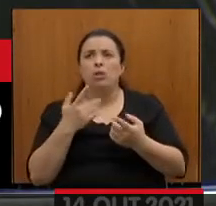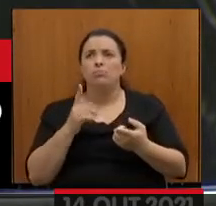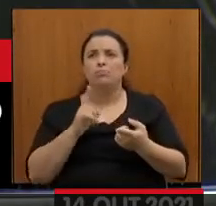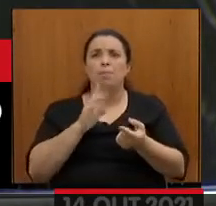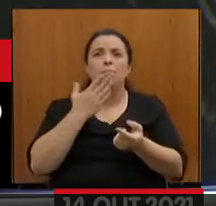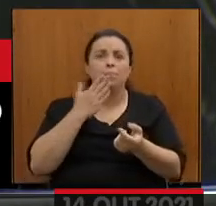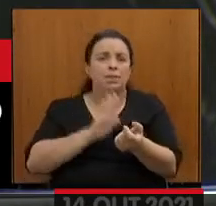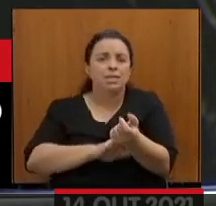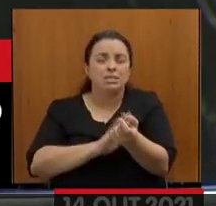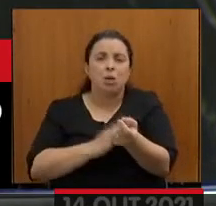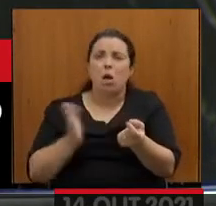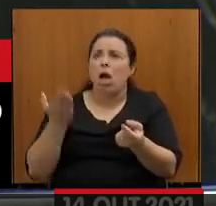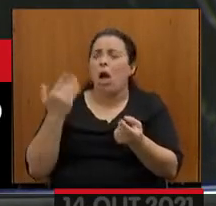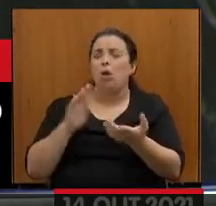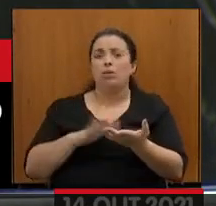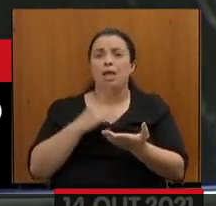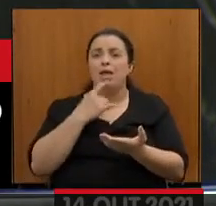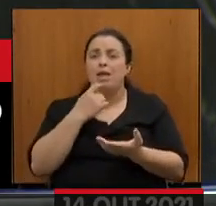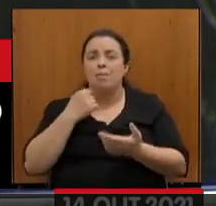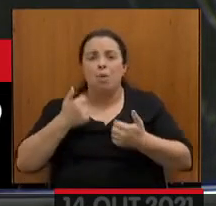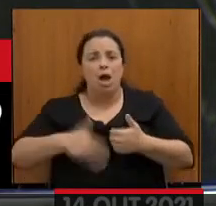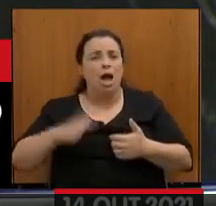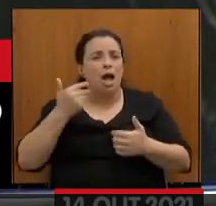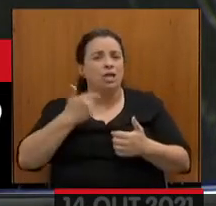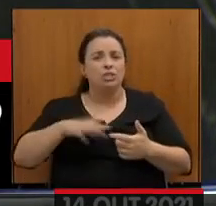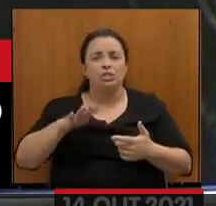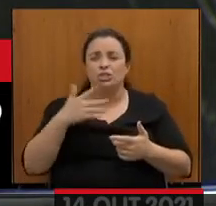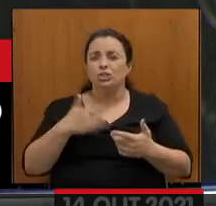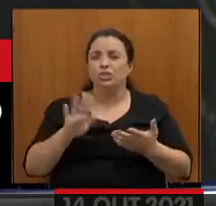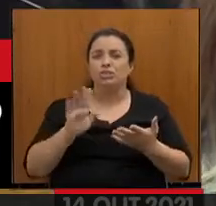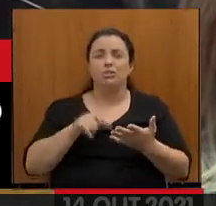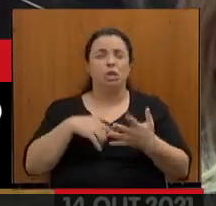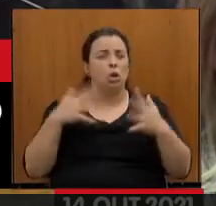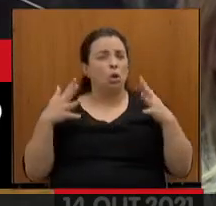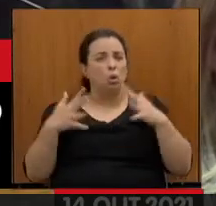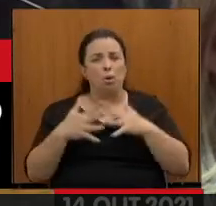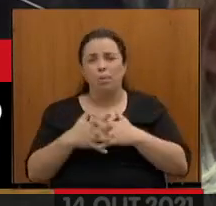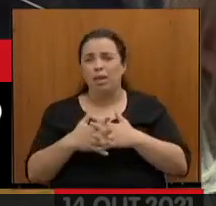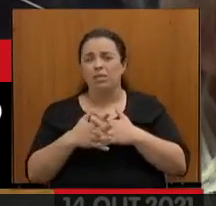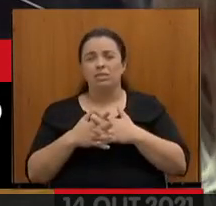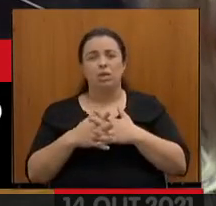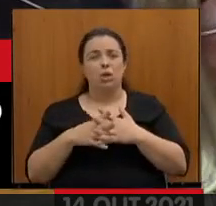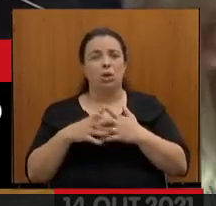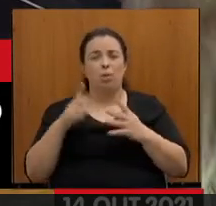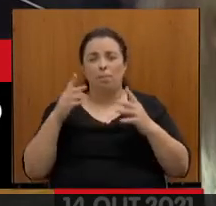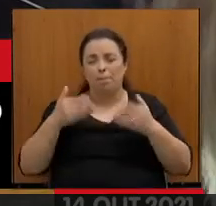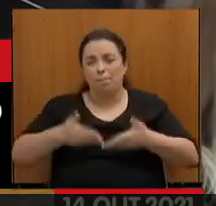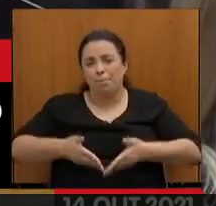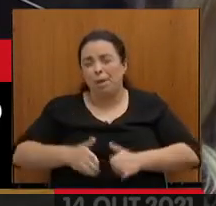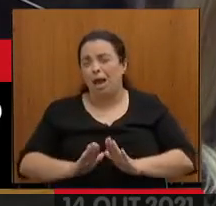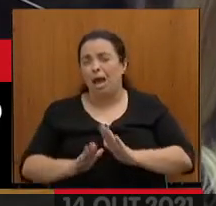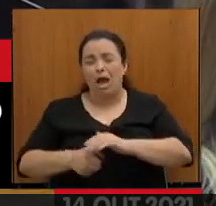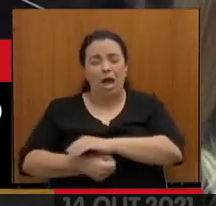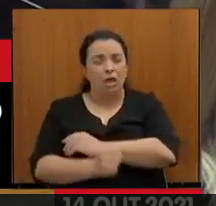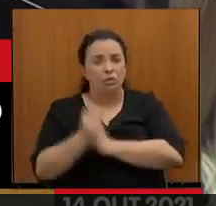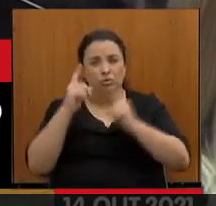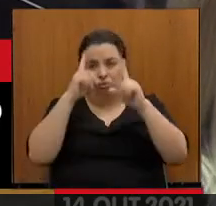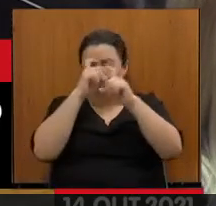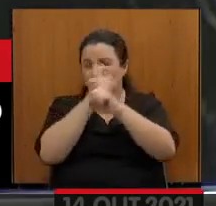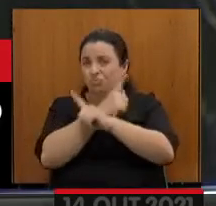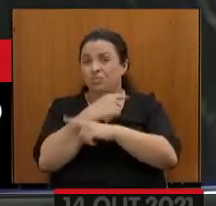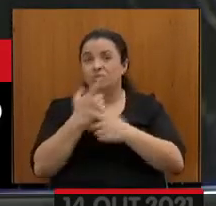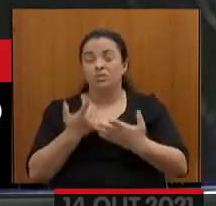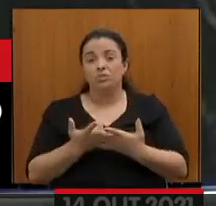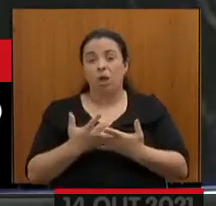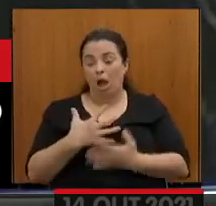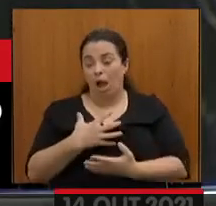hemorragias, infecções, complicações nos partos, abortos inseguros. A gente está falando de muita coisa que é